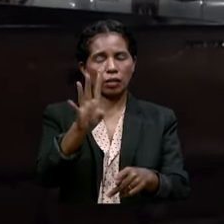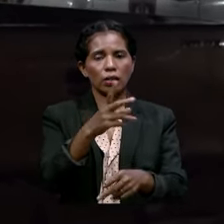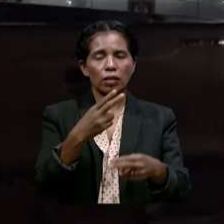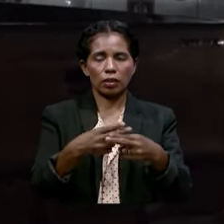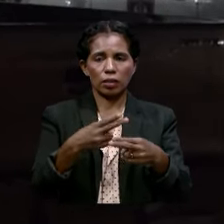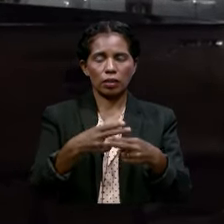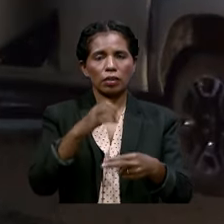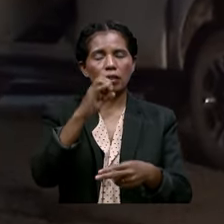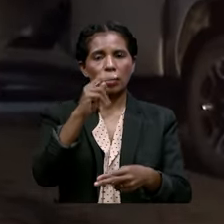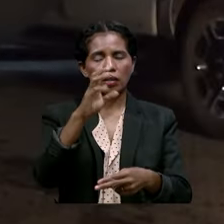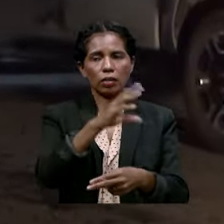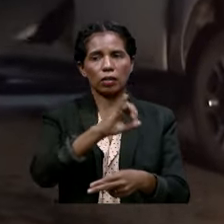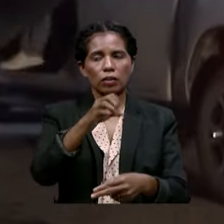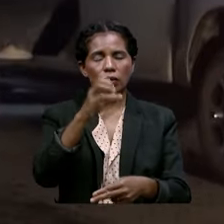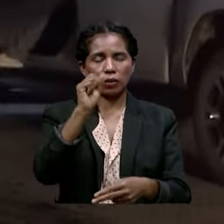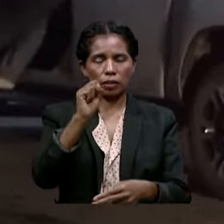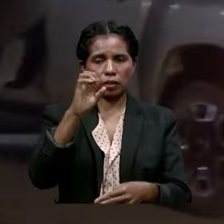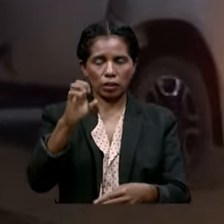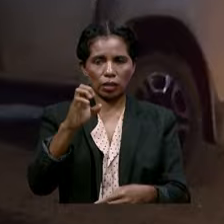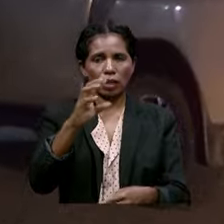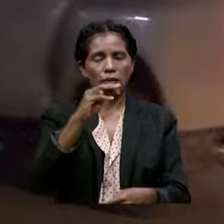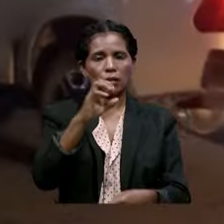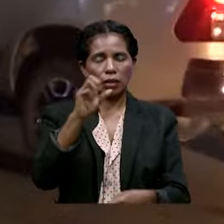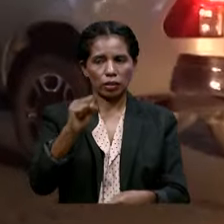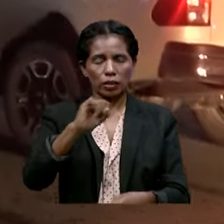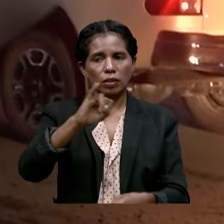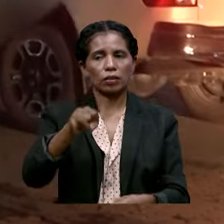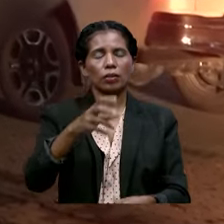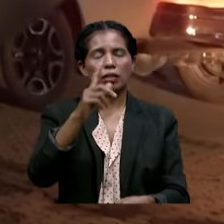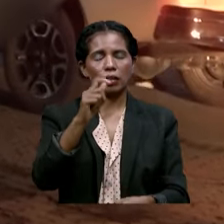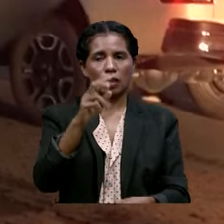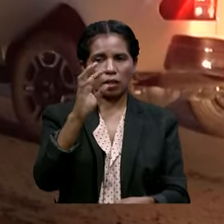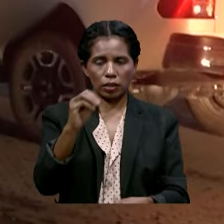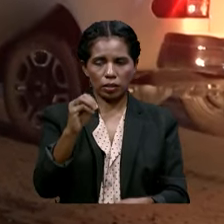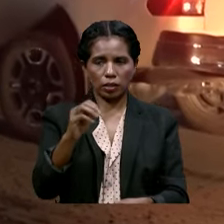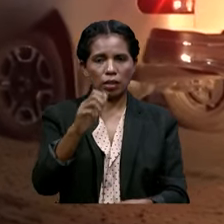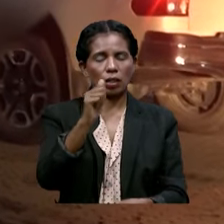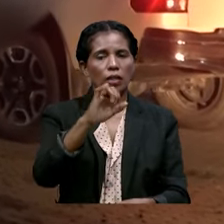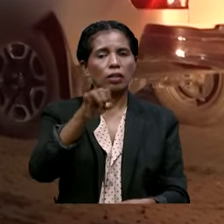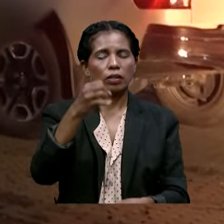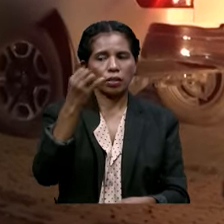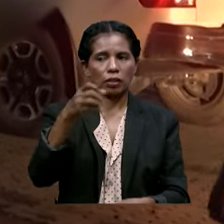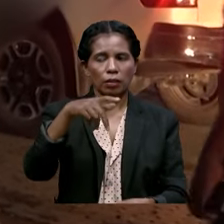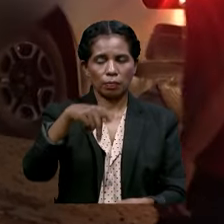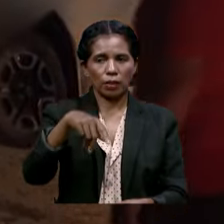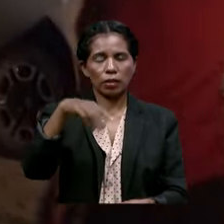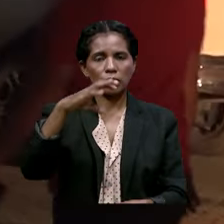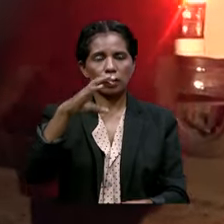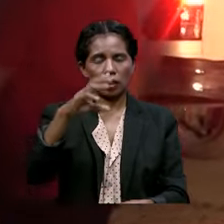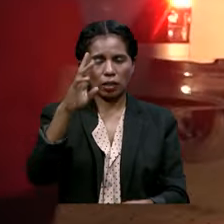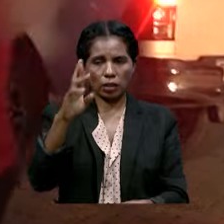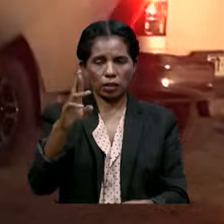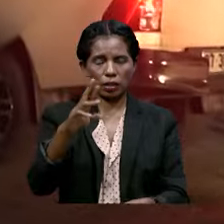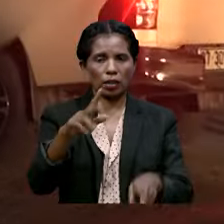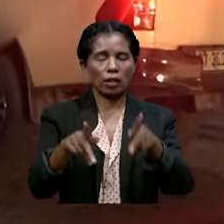Honaran inicial, JCMF, JTS, AJ, PCR, no